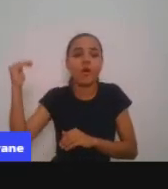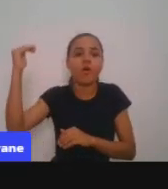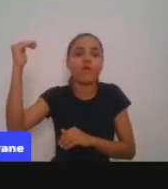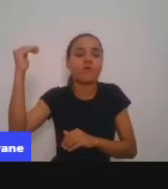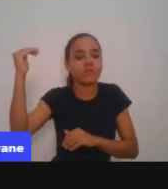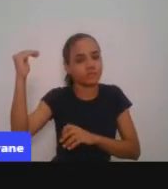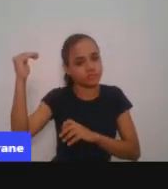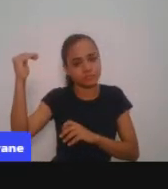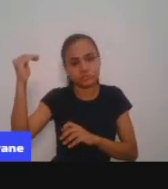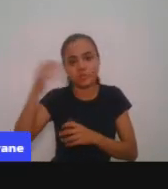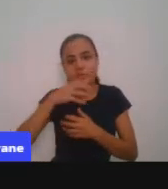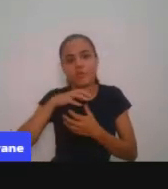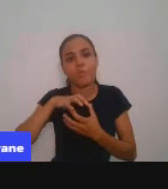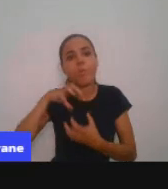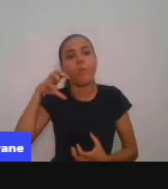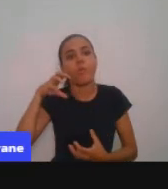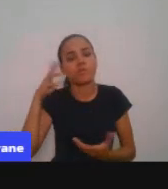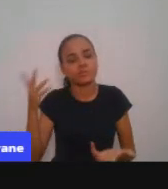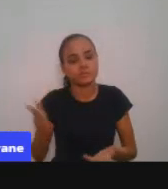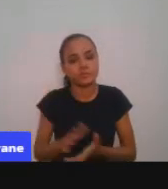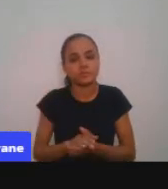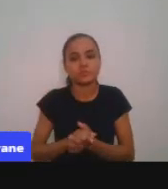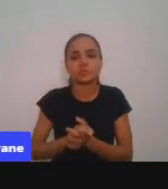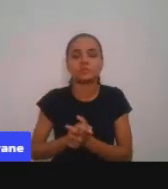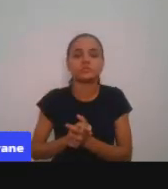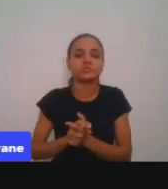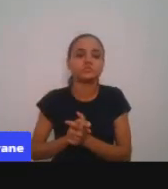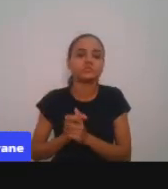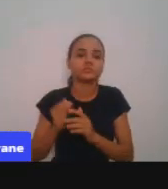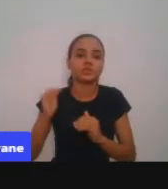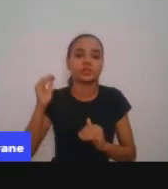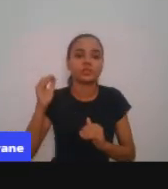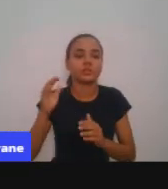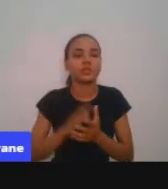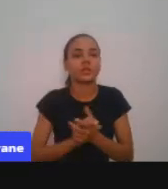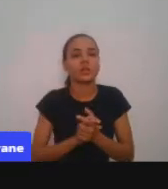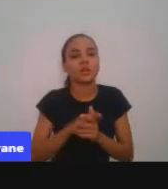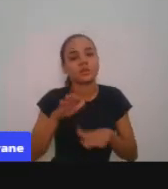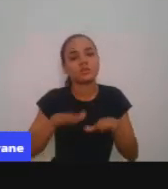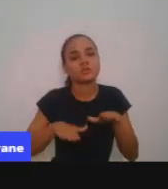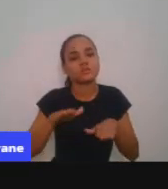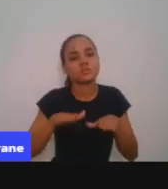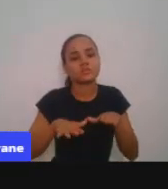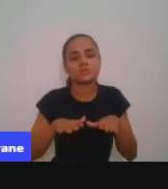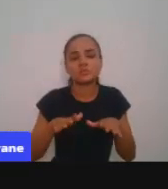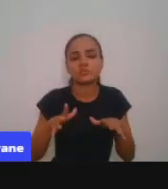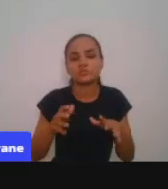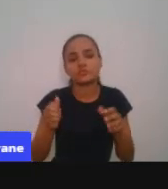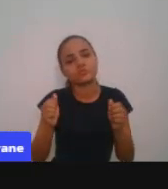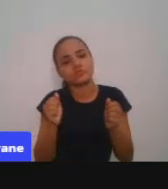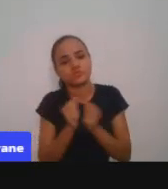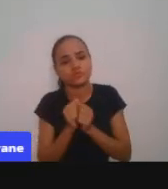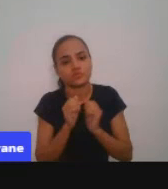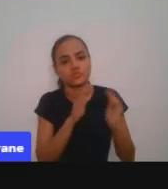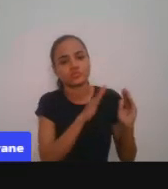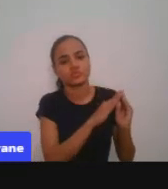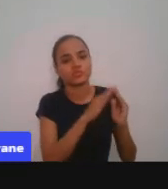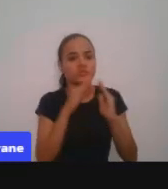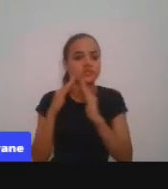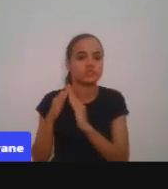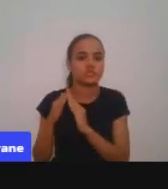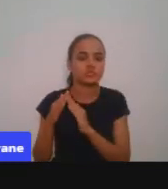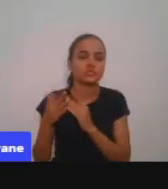com 4, a criança lá com 8, né? Fica com o vizinho dá uma olhadinha de vez em quando, e essas são as nossas realidades